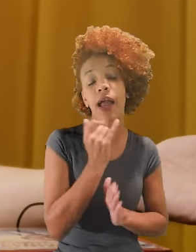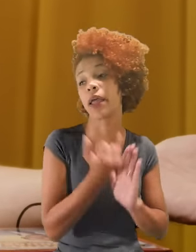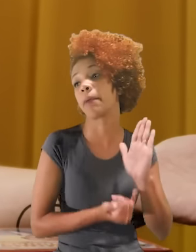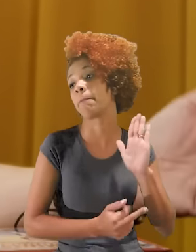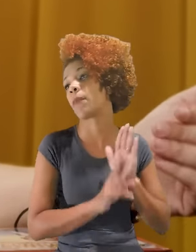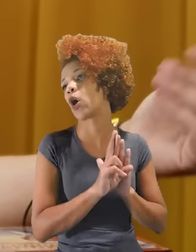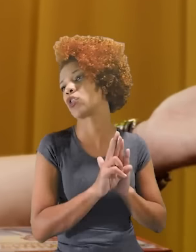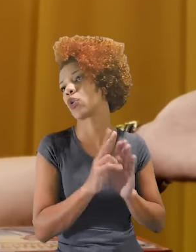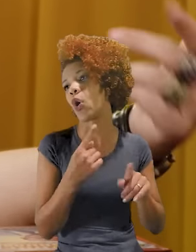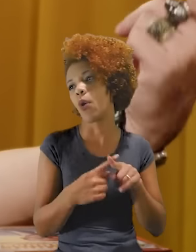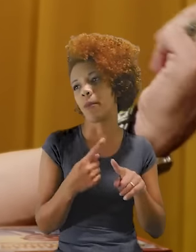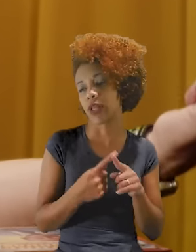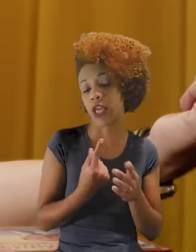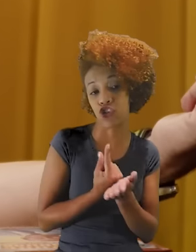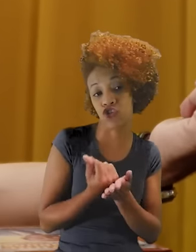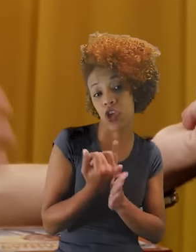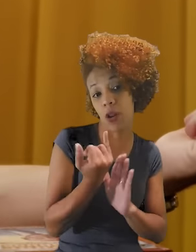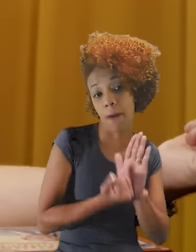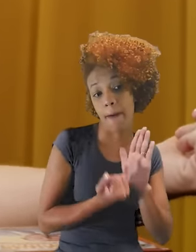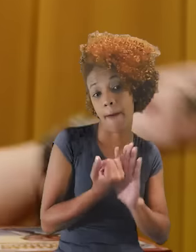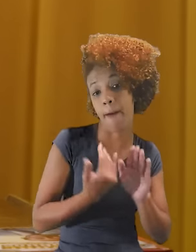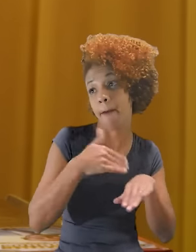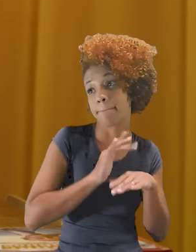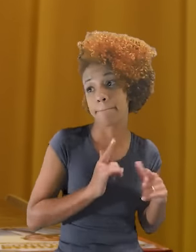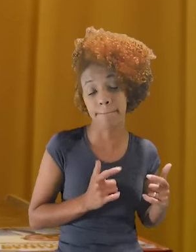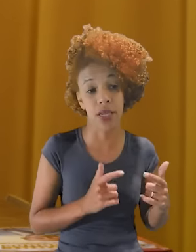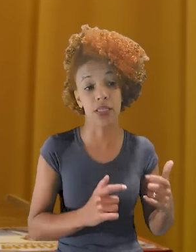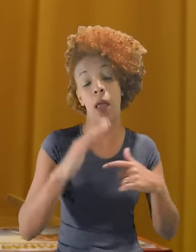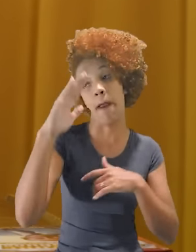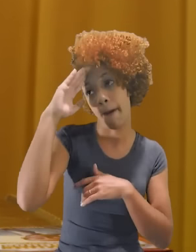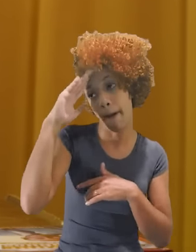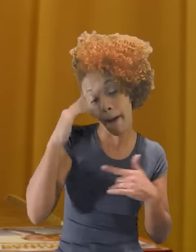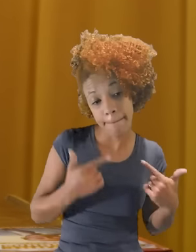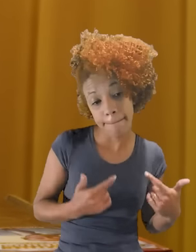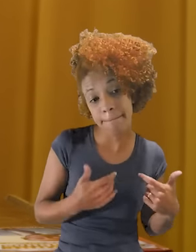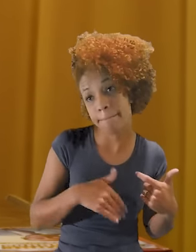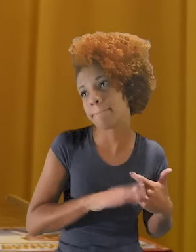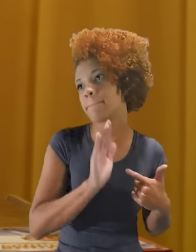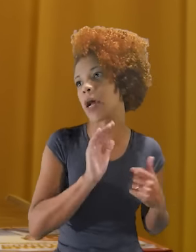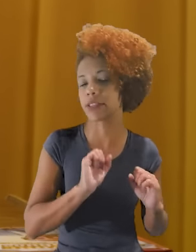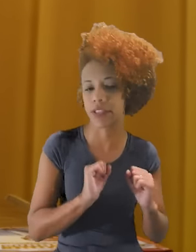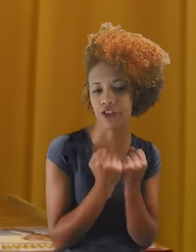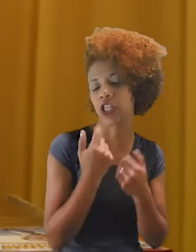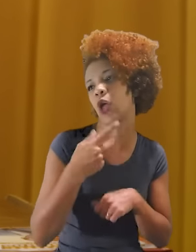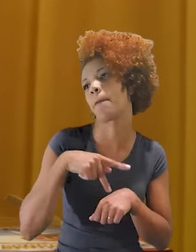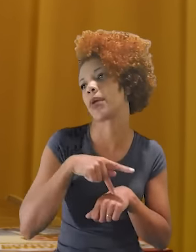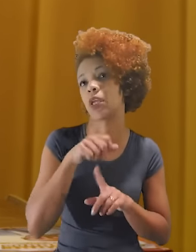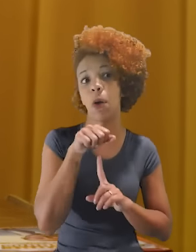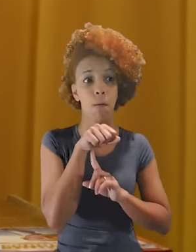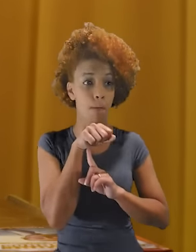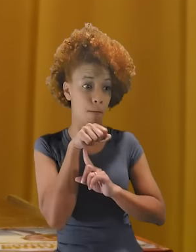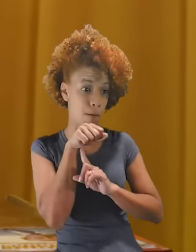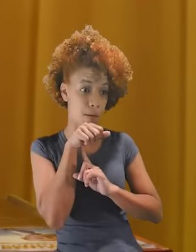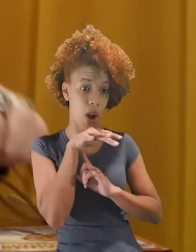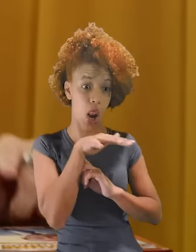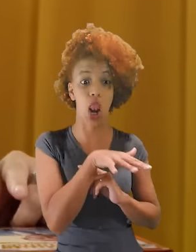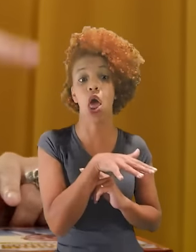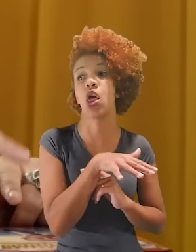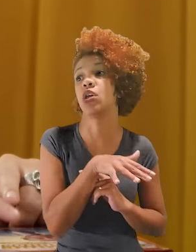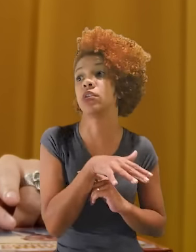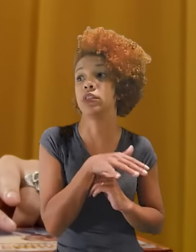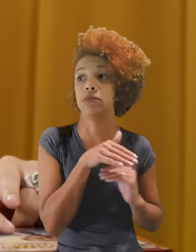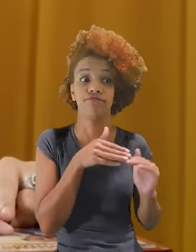impostos. Porque quanto mais grana de imposto, mais armas, mais soldados, mais a gente tinha chance de defender o país. Cara, isso bombou. E o